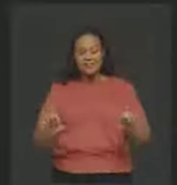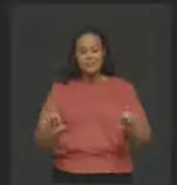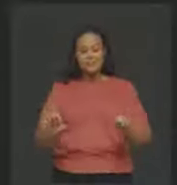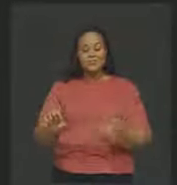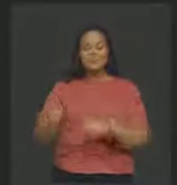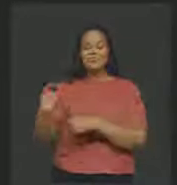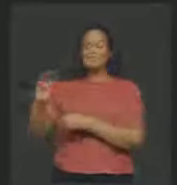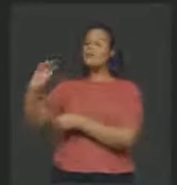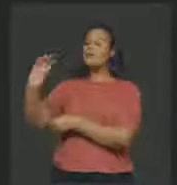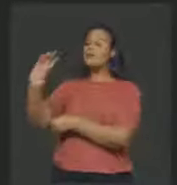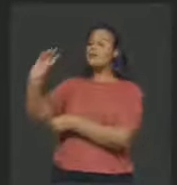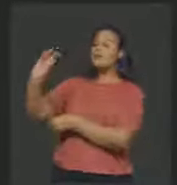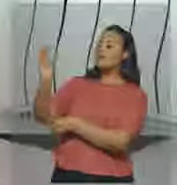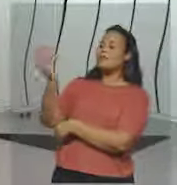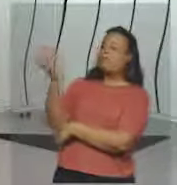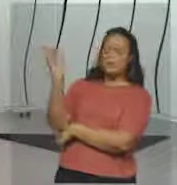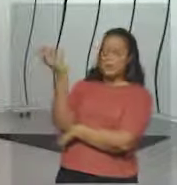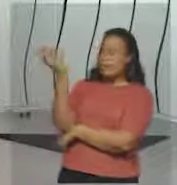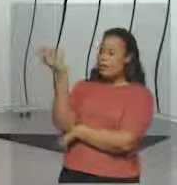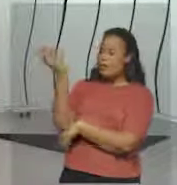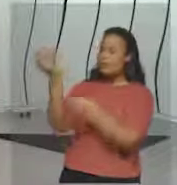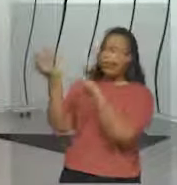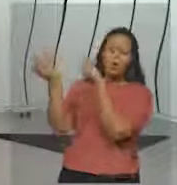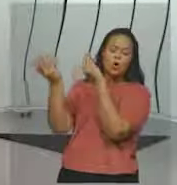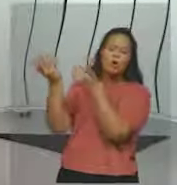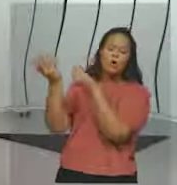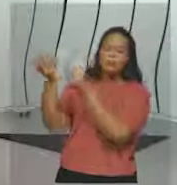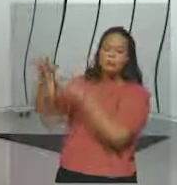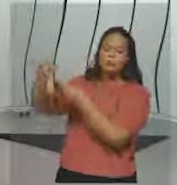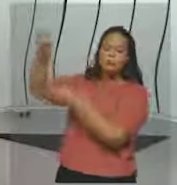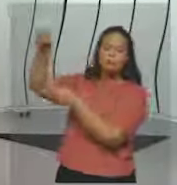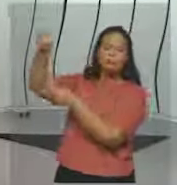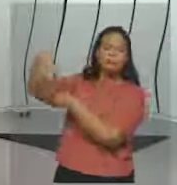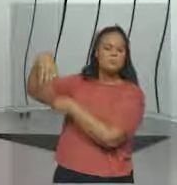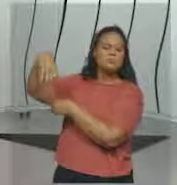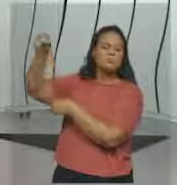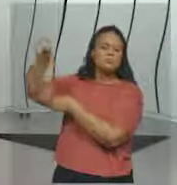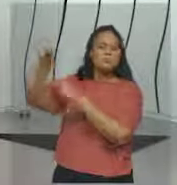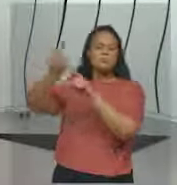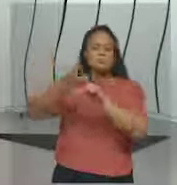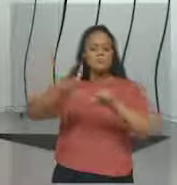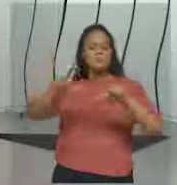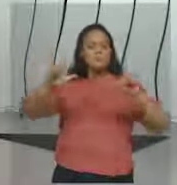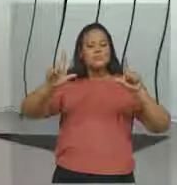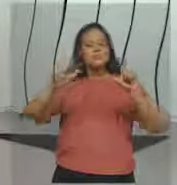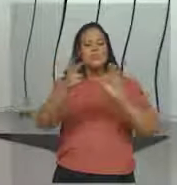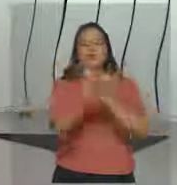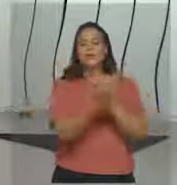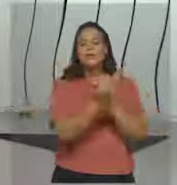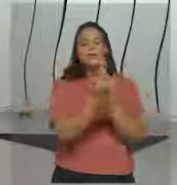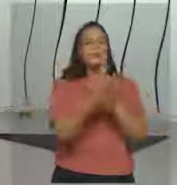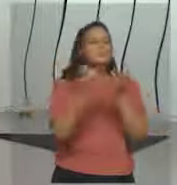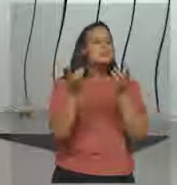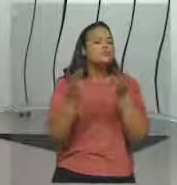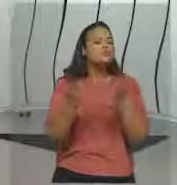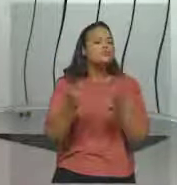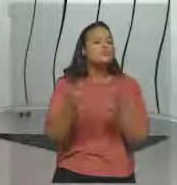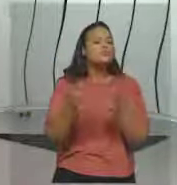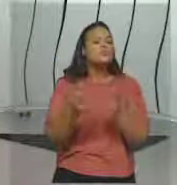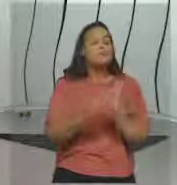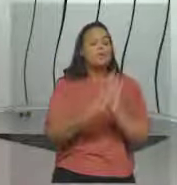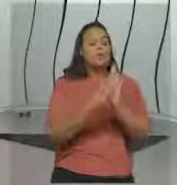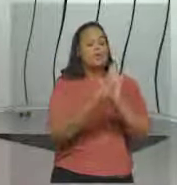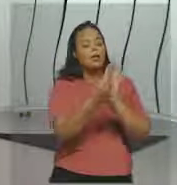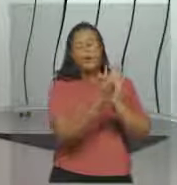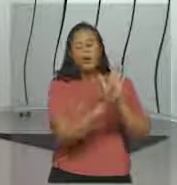lâmpada, eu fazia o símbolo da lâmpada, né? Ao invés de desenhar um disruptor, eu fazia só o símbolo dele. Então, esses símbolos são super